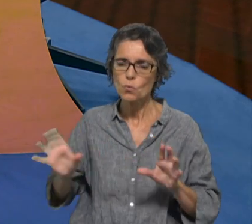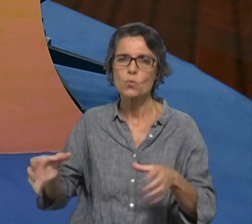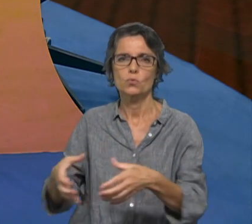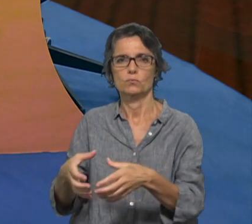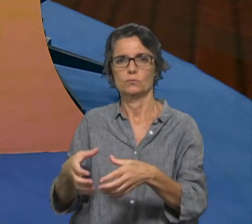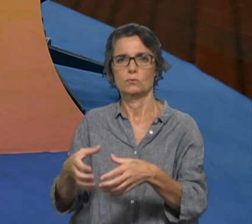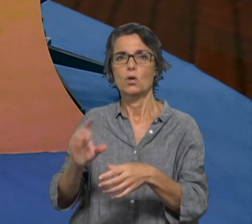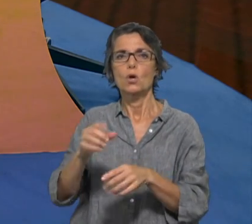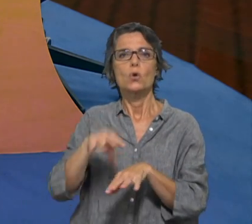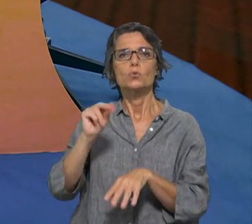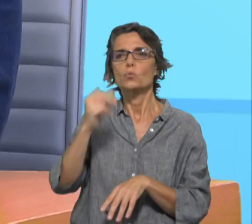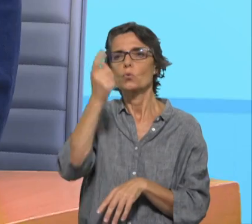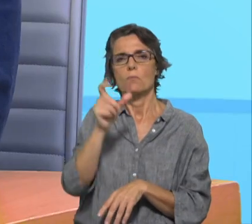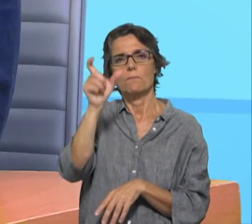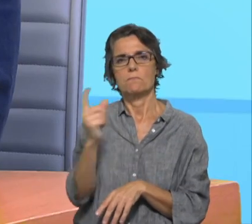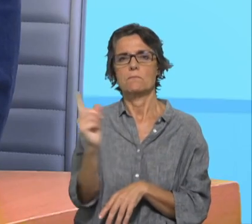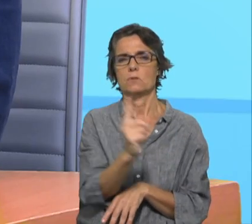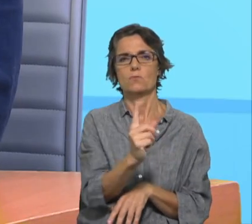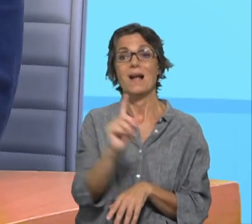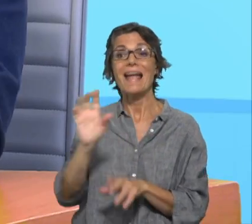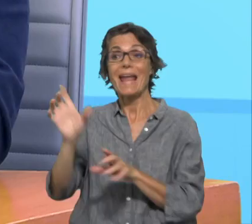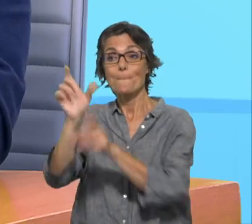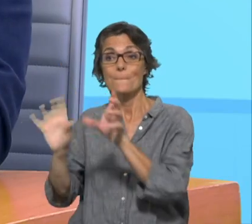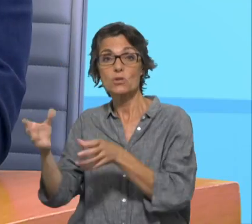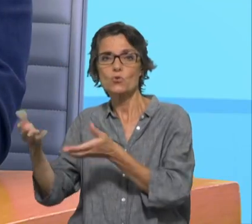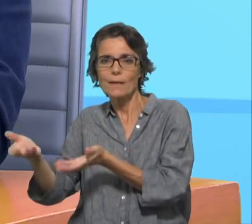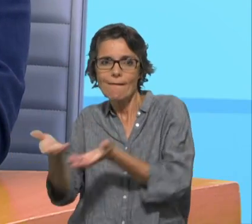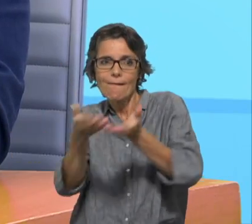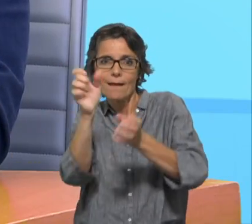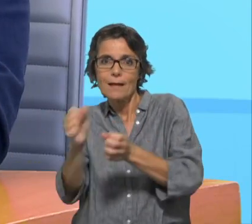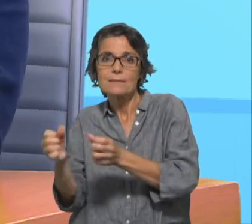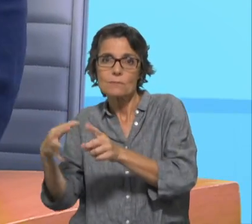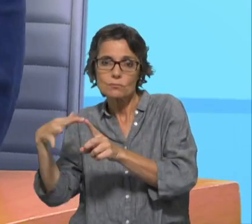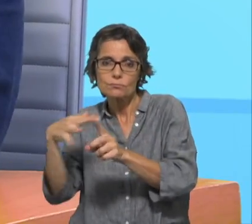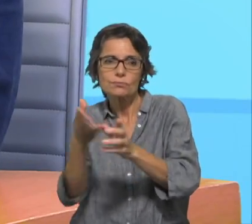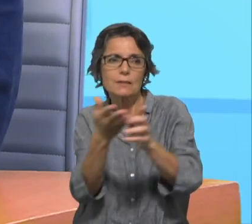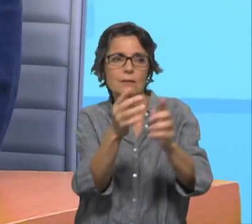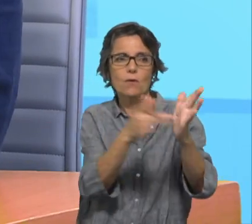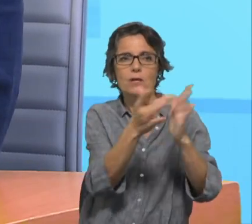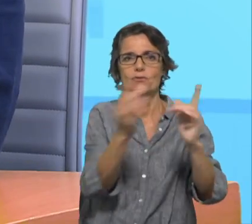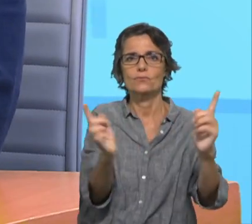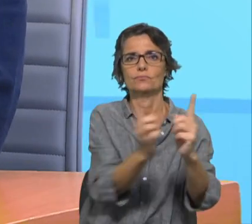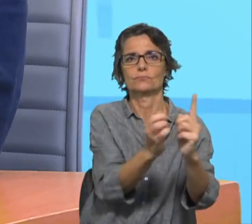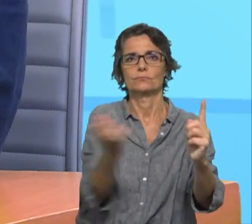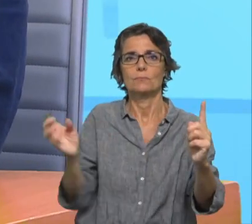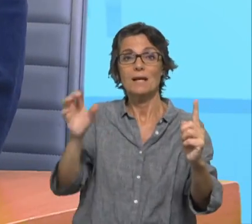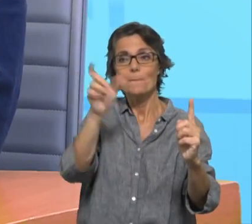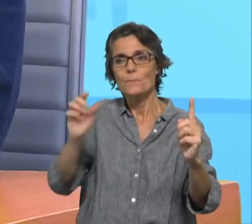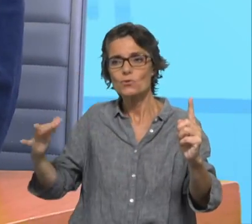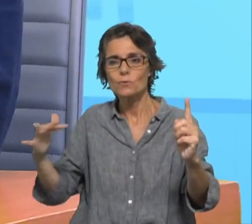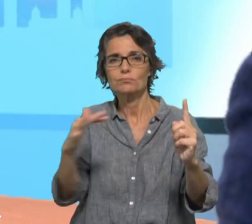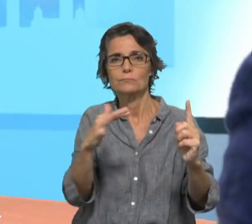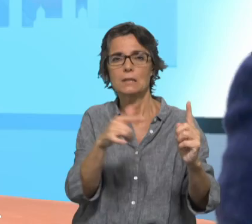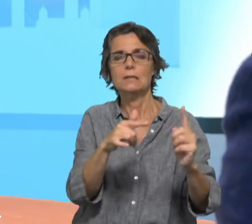comunidade, alguém que conduz a Jesus. Esta é hoje a missão da Igreja. Irmos exatamente à procura de quem está mais